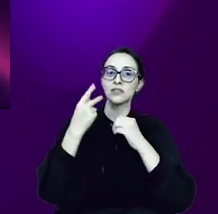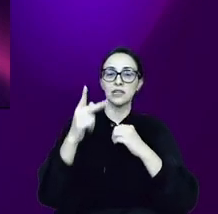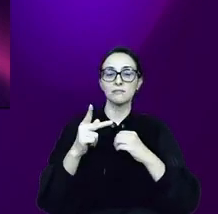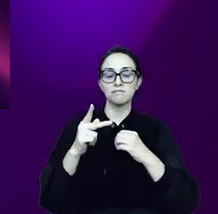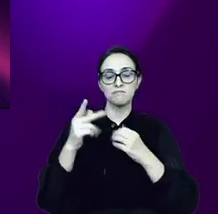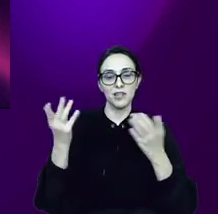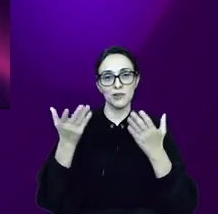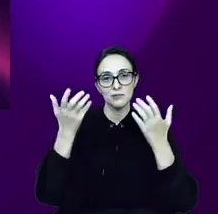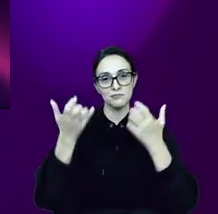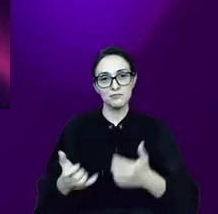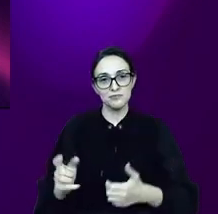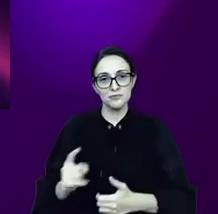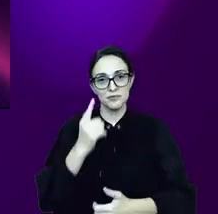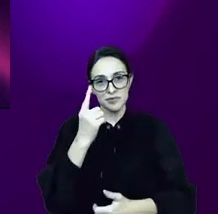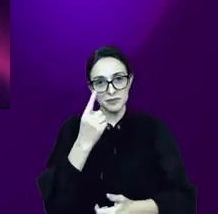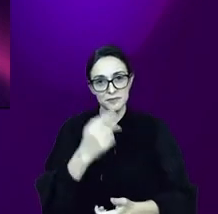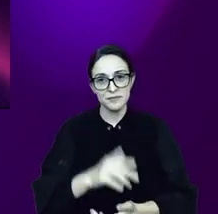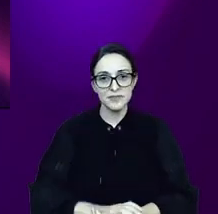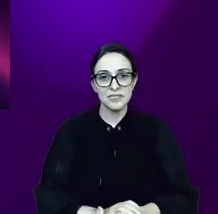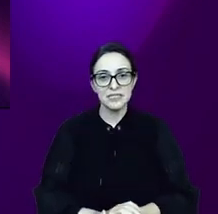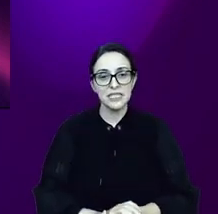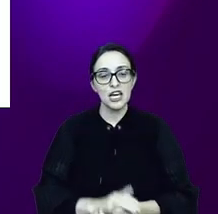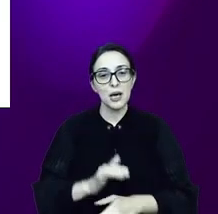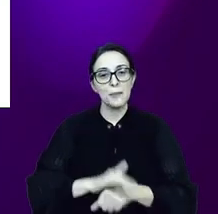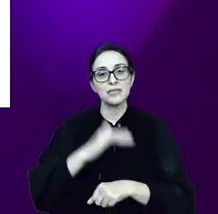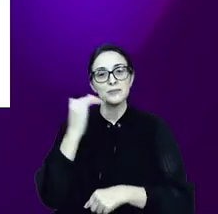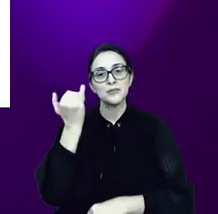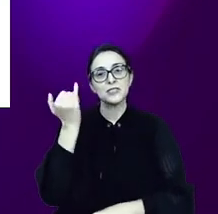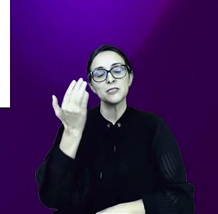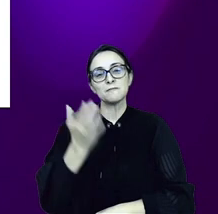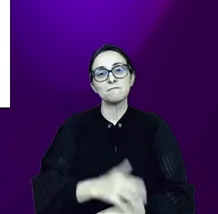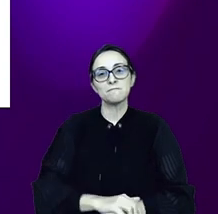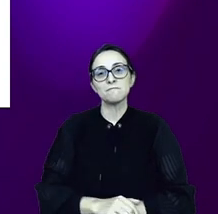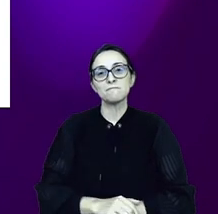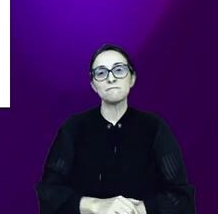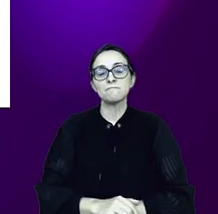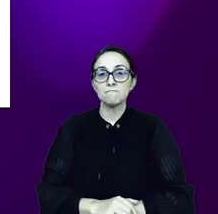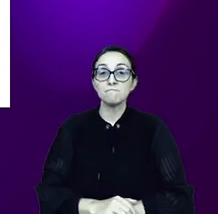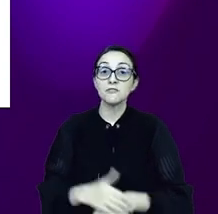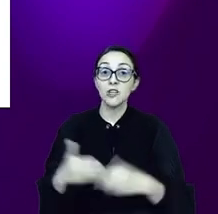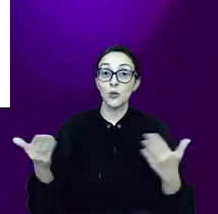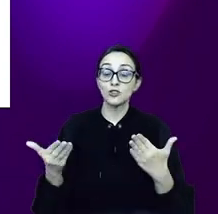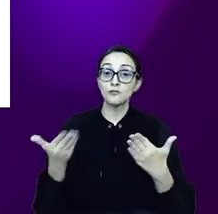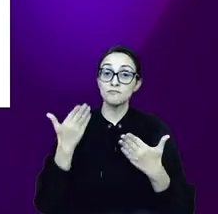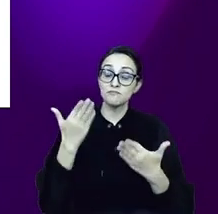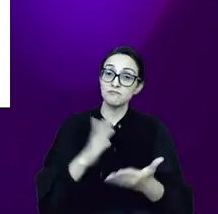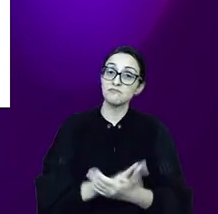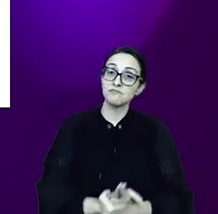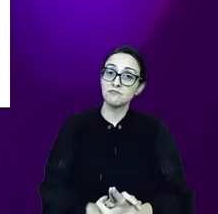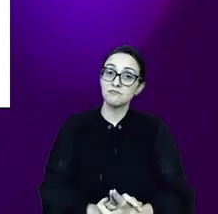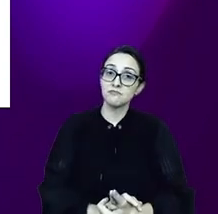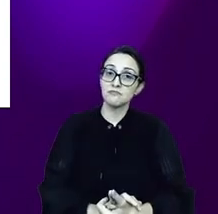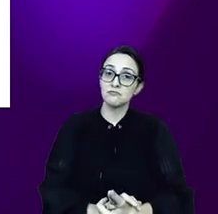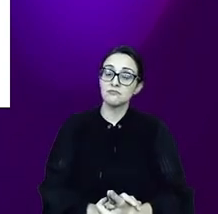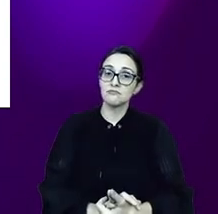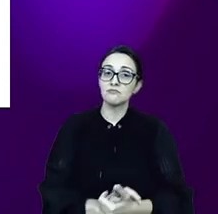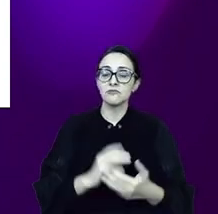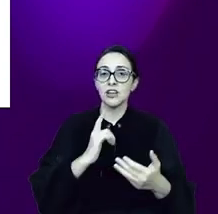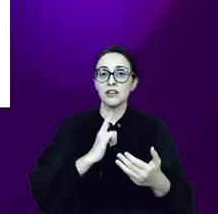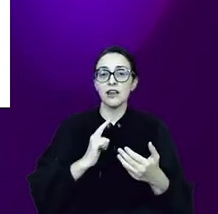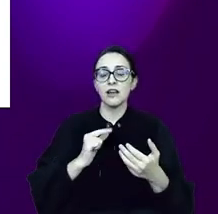transcorrer aqui sobre algumas delas, das mais importantes. Então, hoje, quando nós lidamos